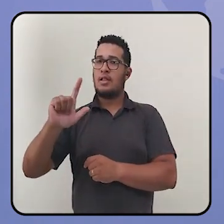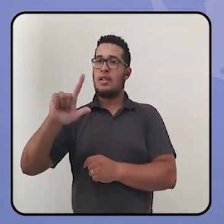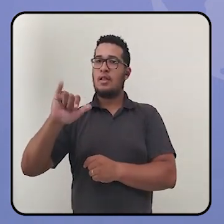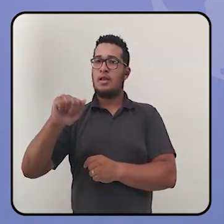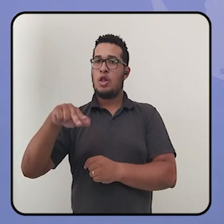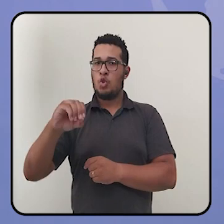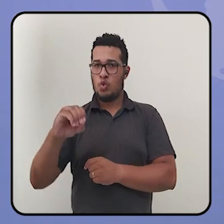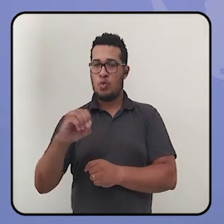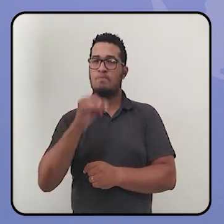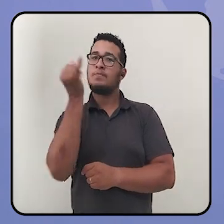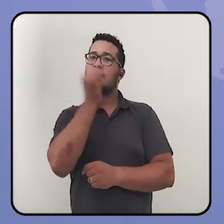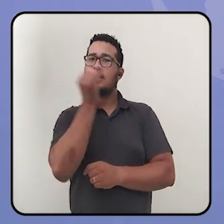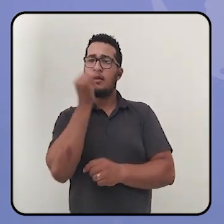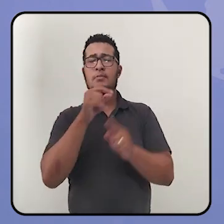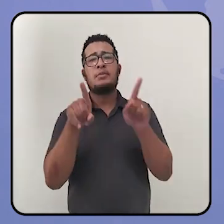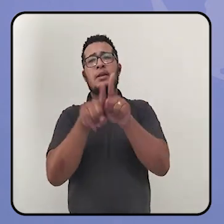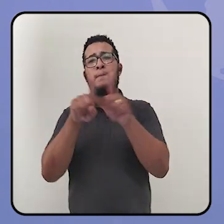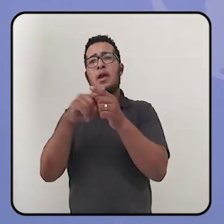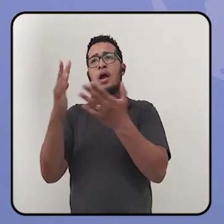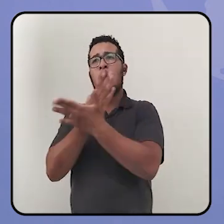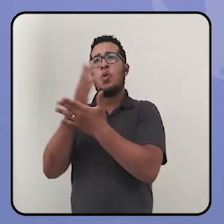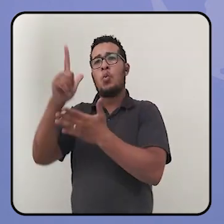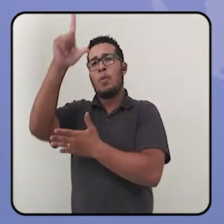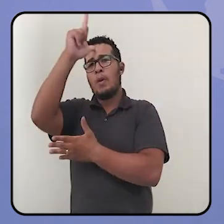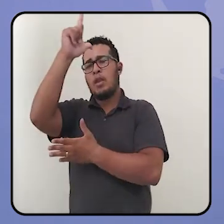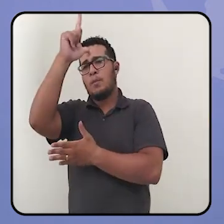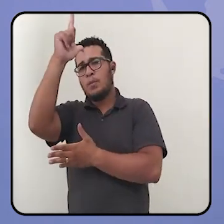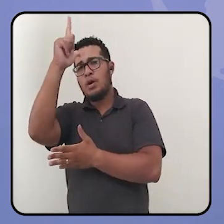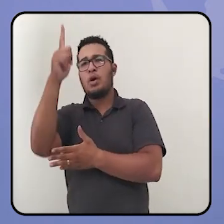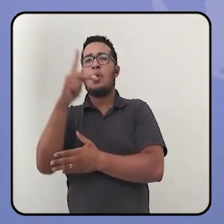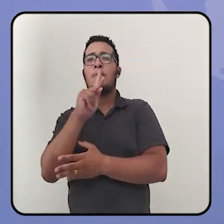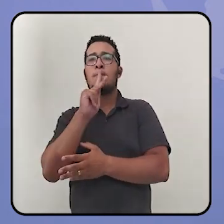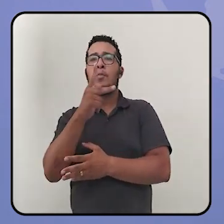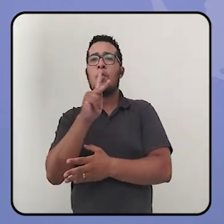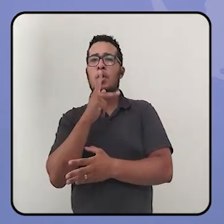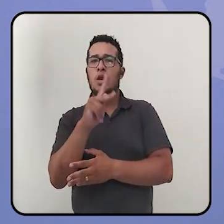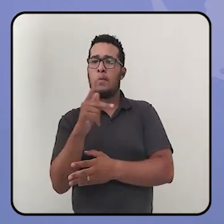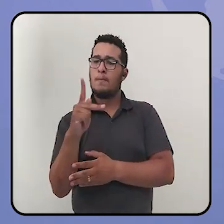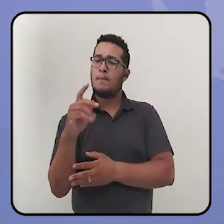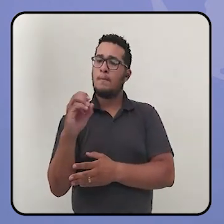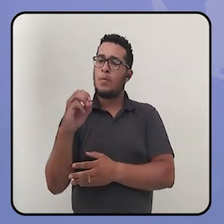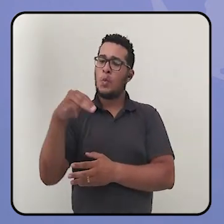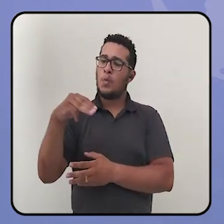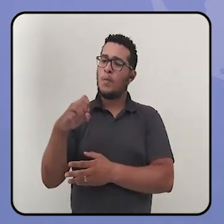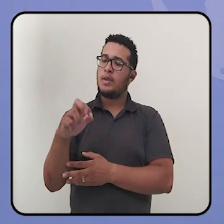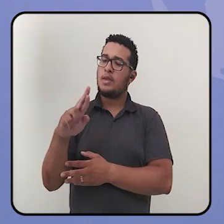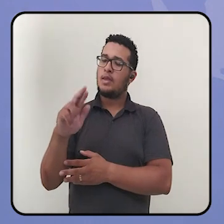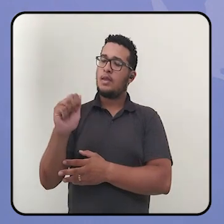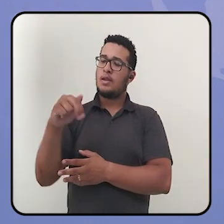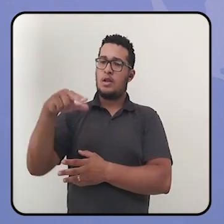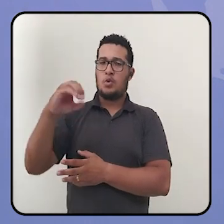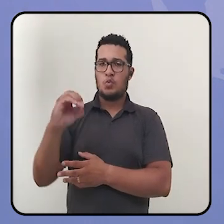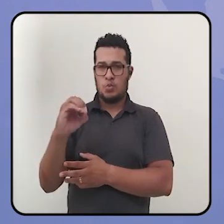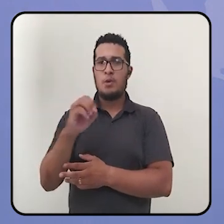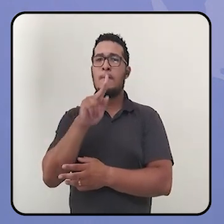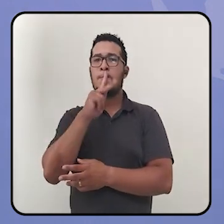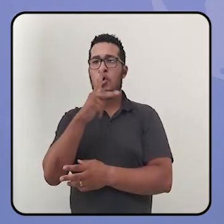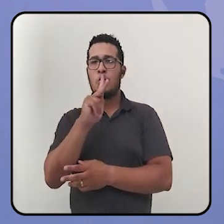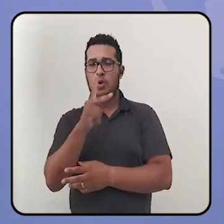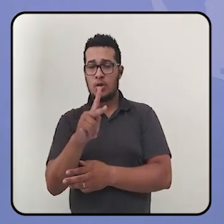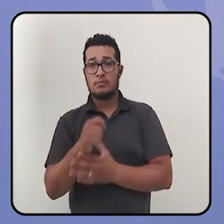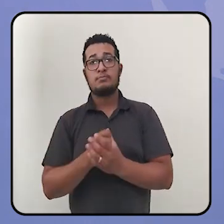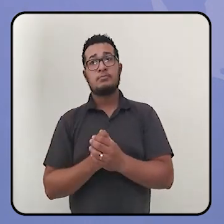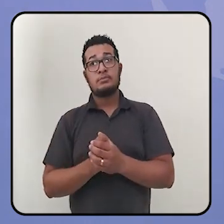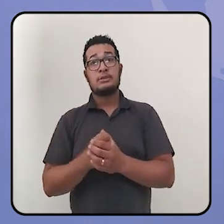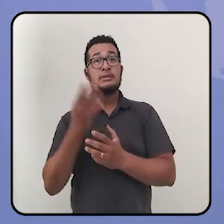e América do Norte. Portanto, essas são as principais explicações e teorias